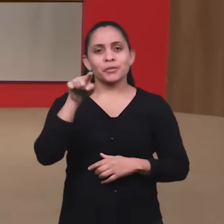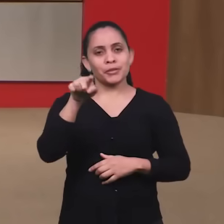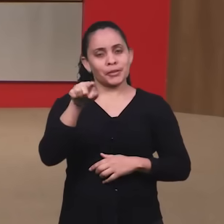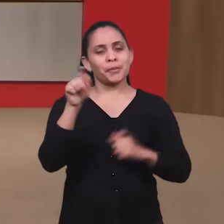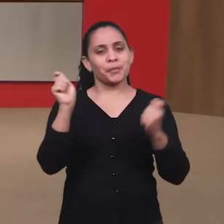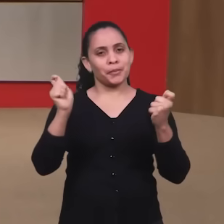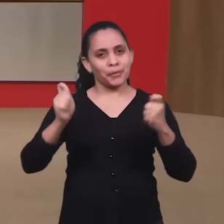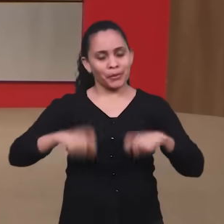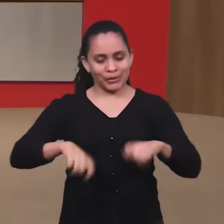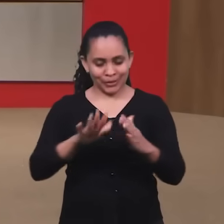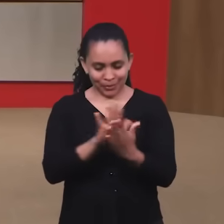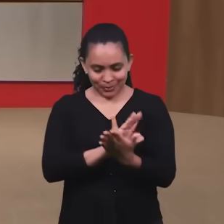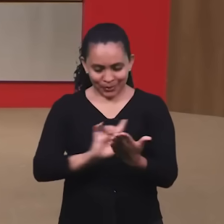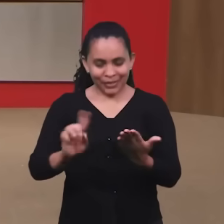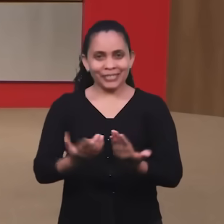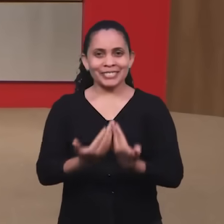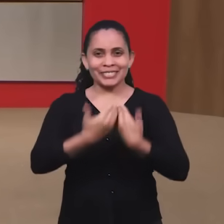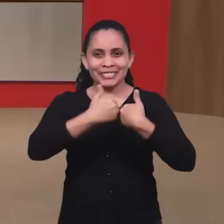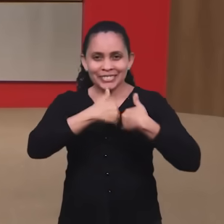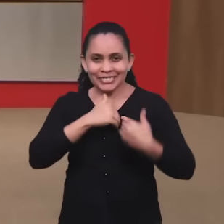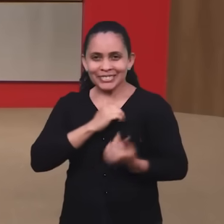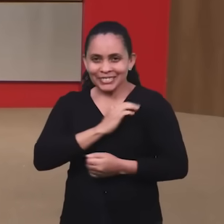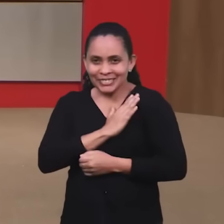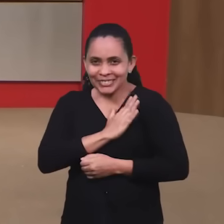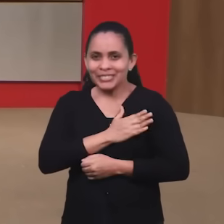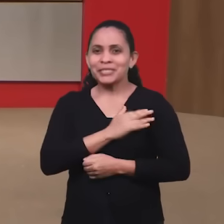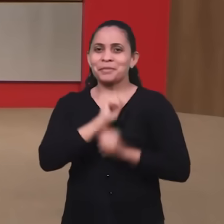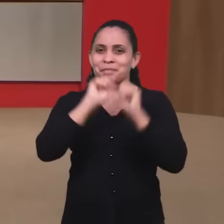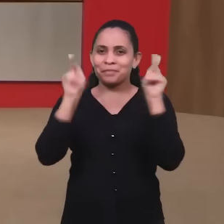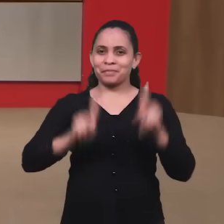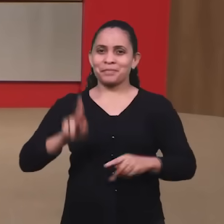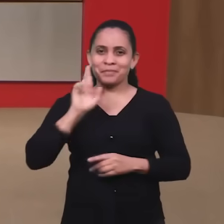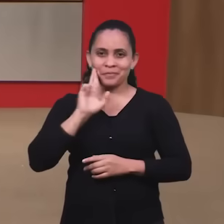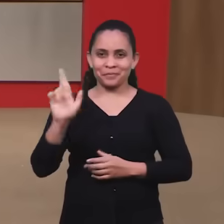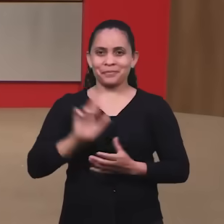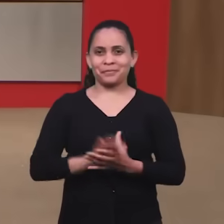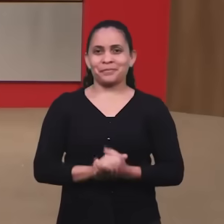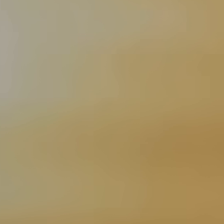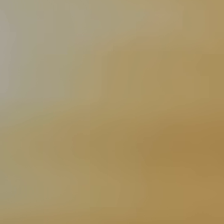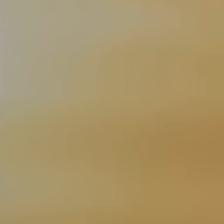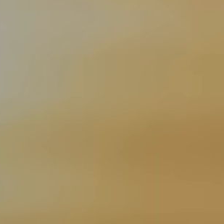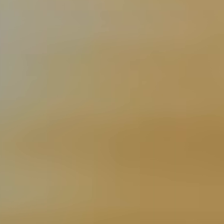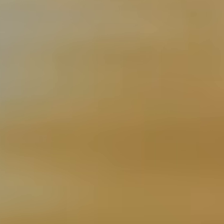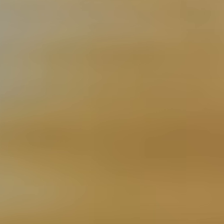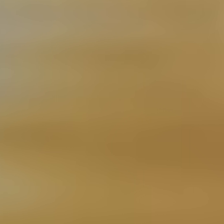e que você guarde esta palavra de esperança. A paz do Senhor.